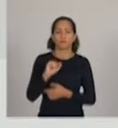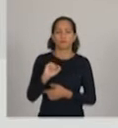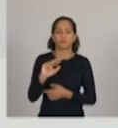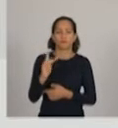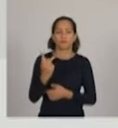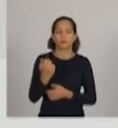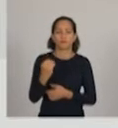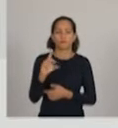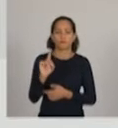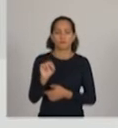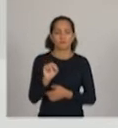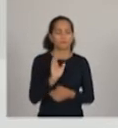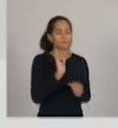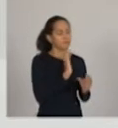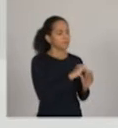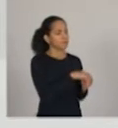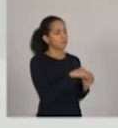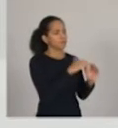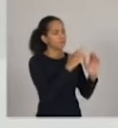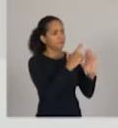Conforme o relato.